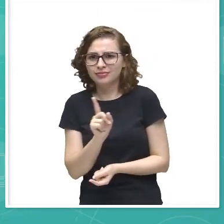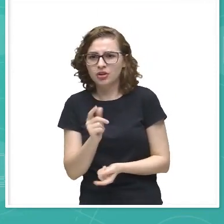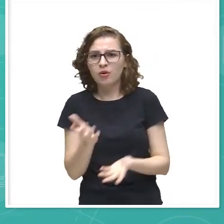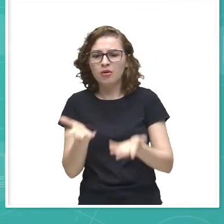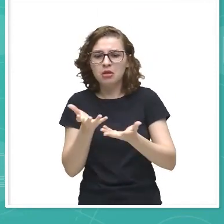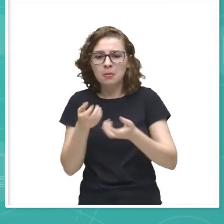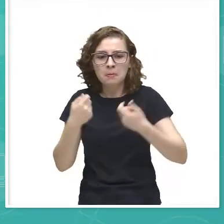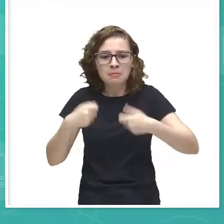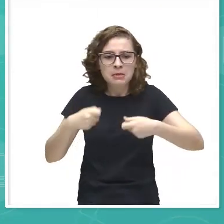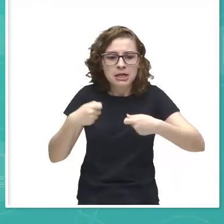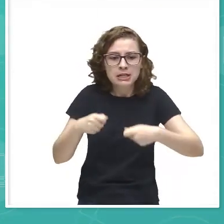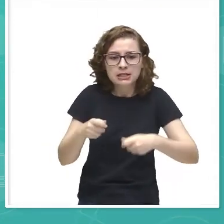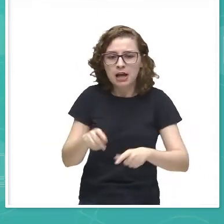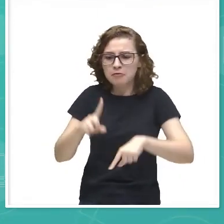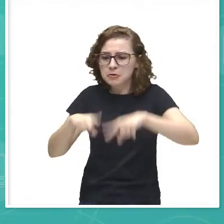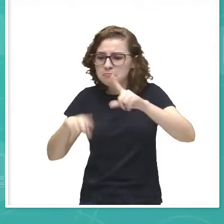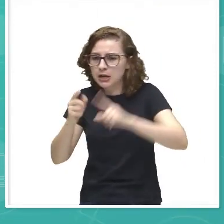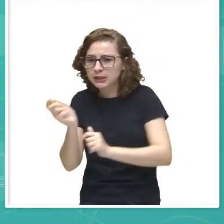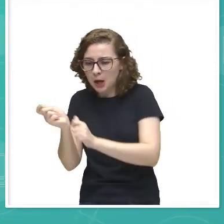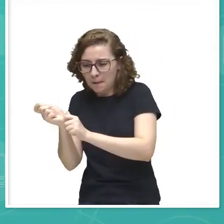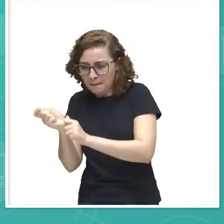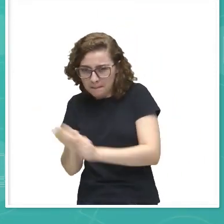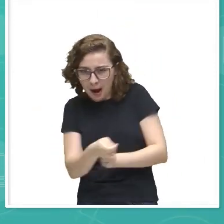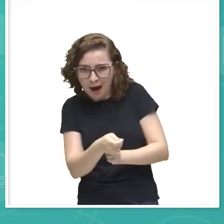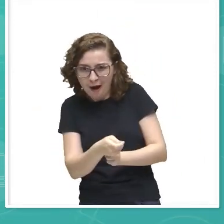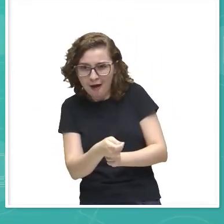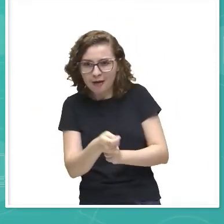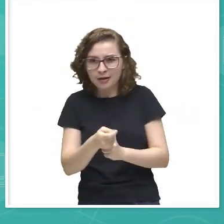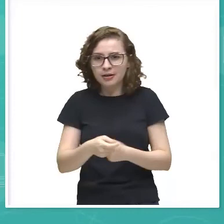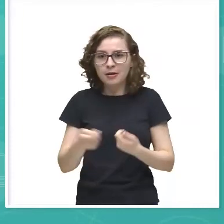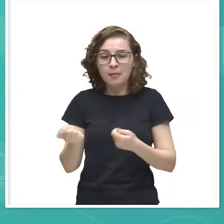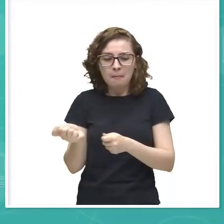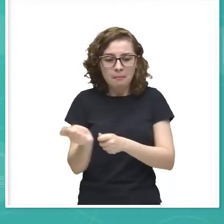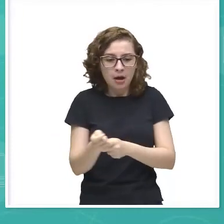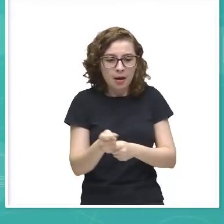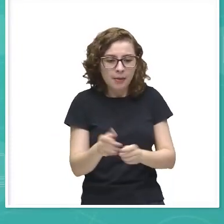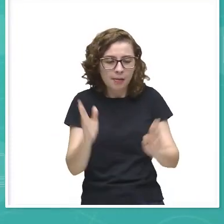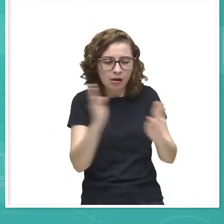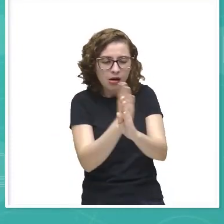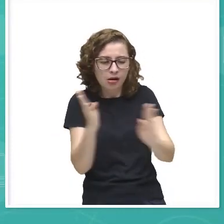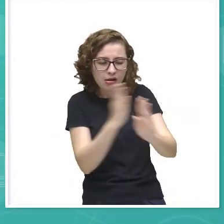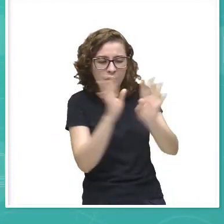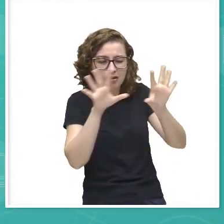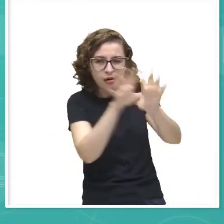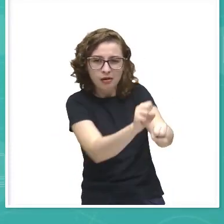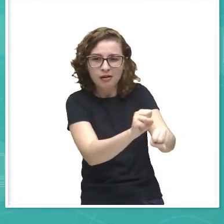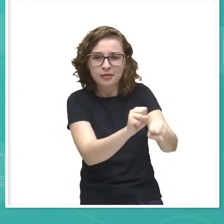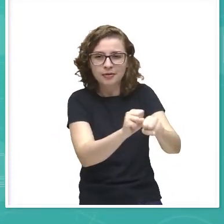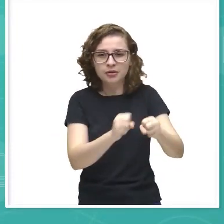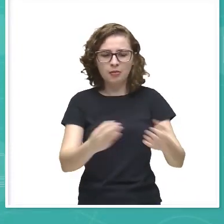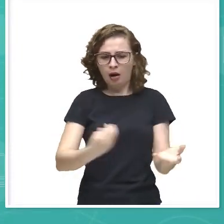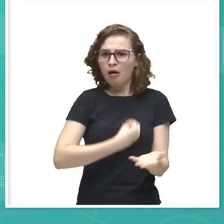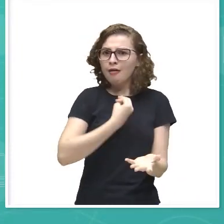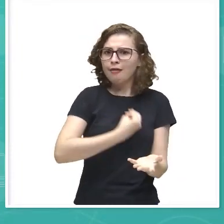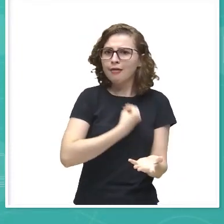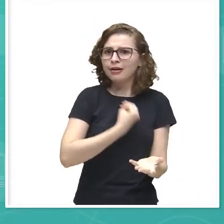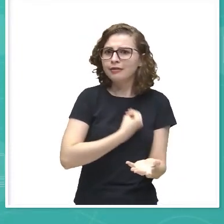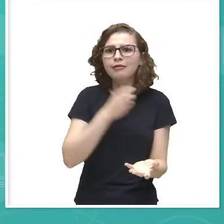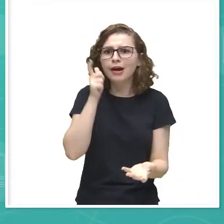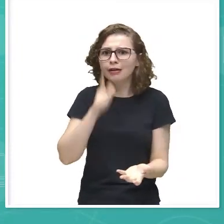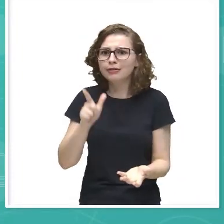estava precisando daquele machadinho. Ele precisava do machadinho para caçar, para sobreviver. Ele tinha o seu